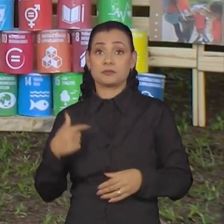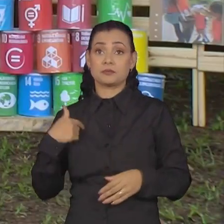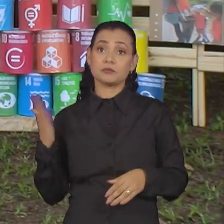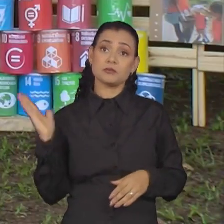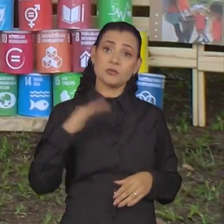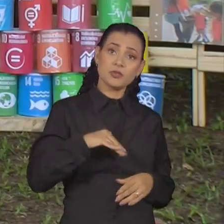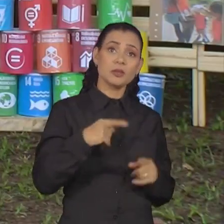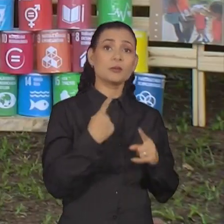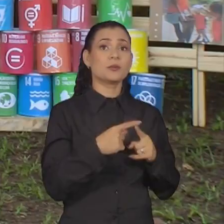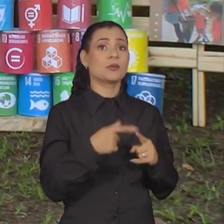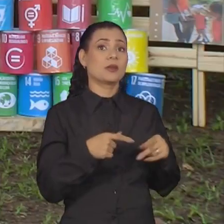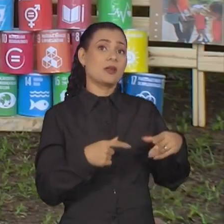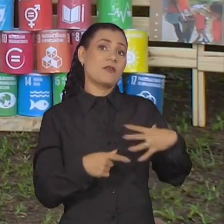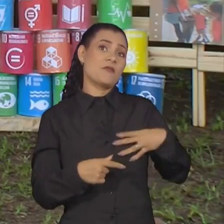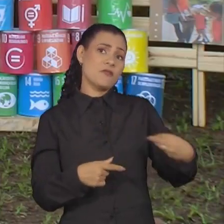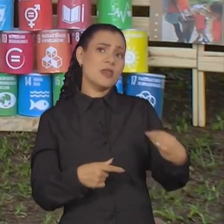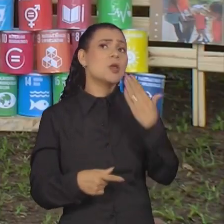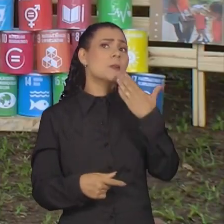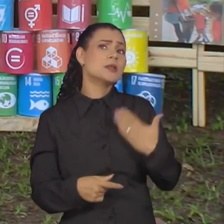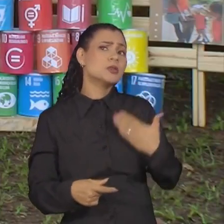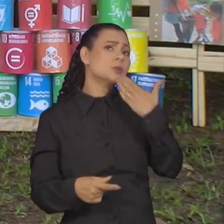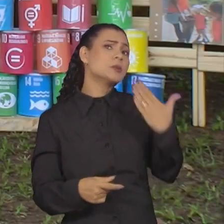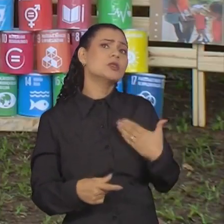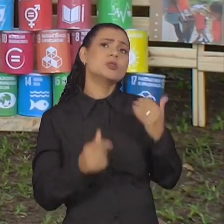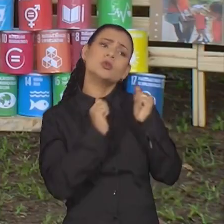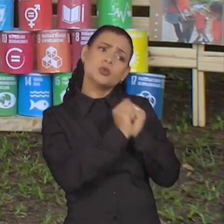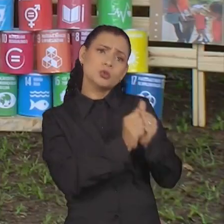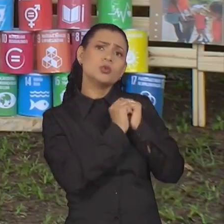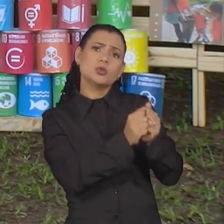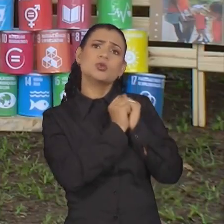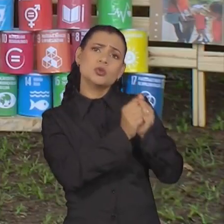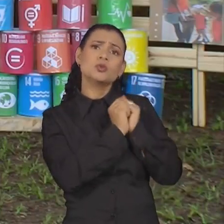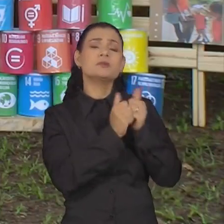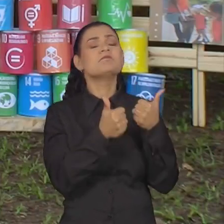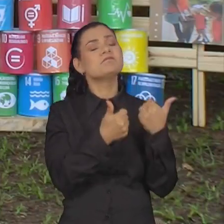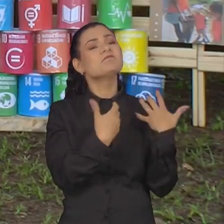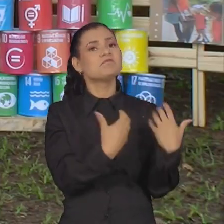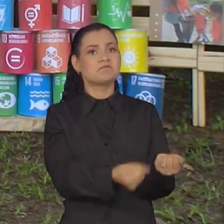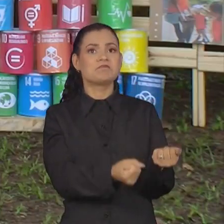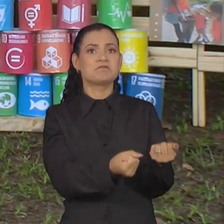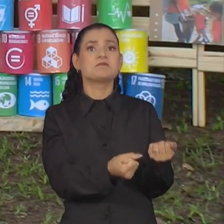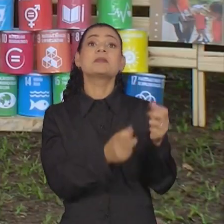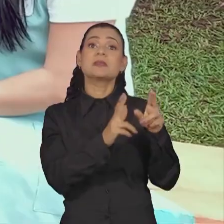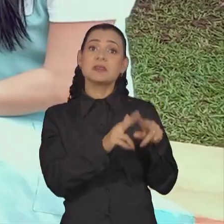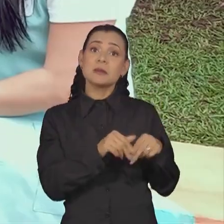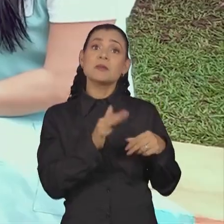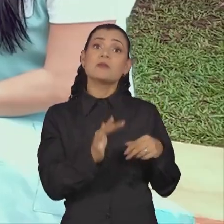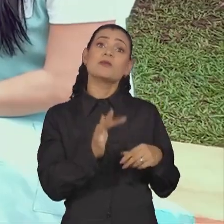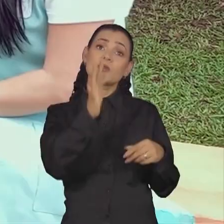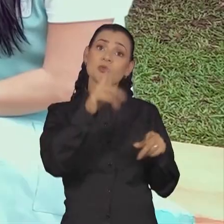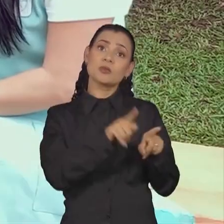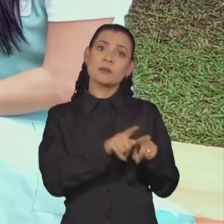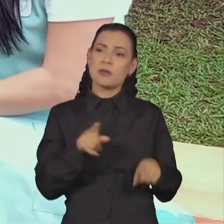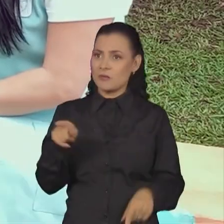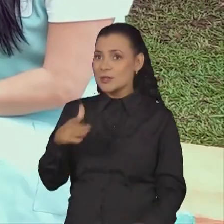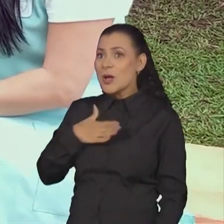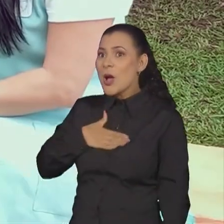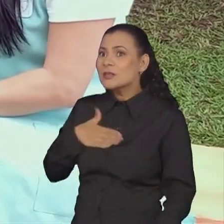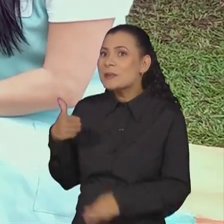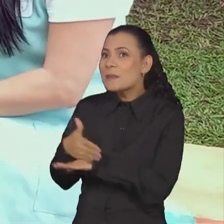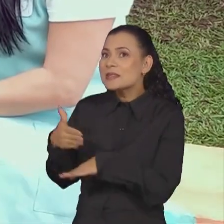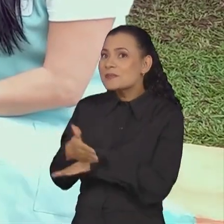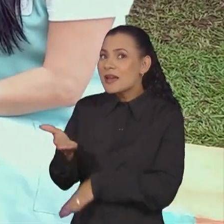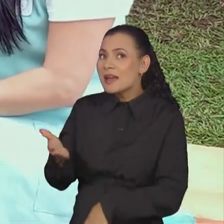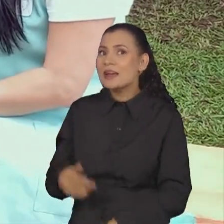conta do que o Lucas me pediu bastante, que pode ajudar ele bastante também, tanto agora quanto no futuro, né? Luca, você gosta de